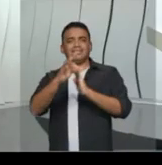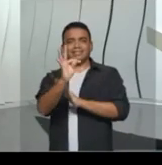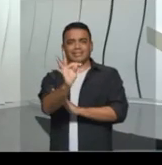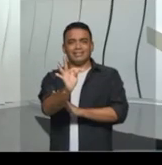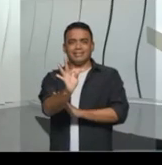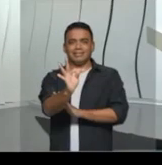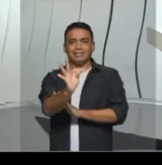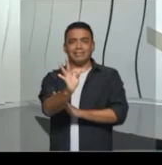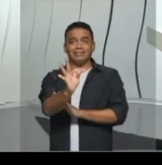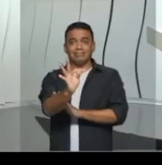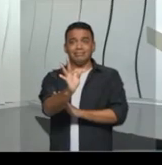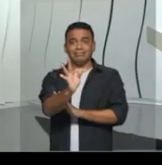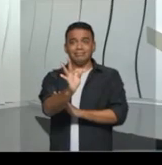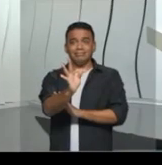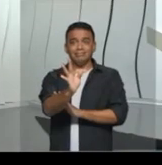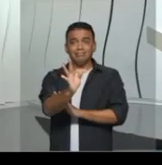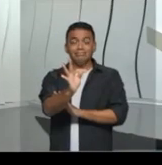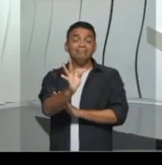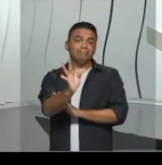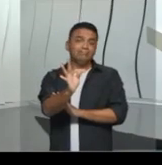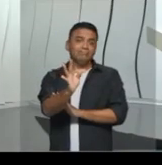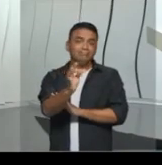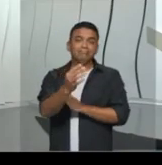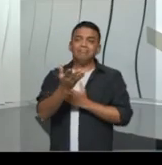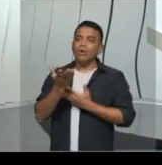número,